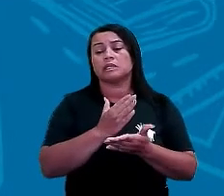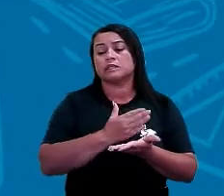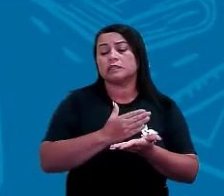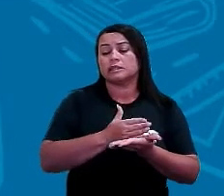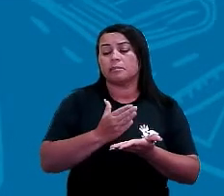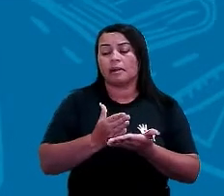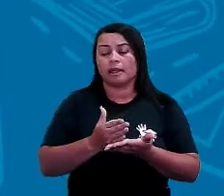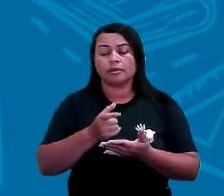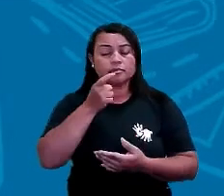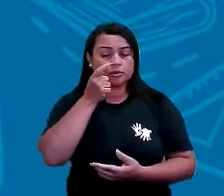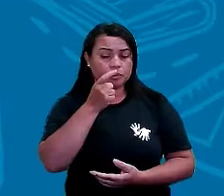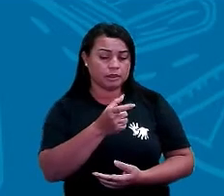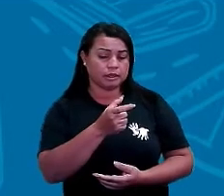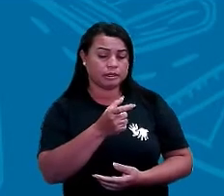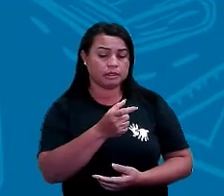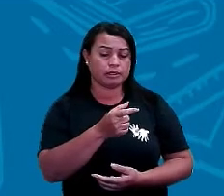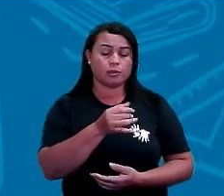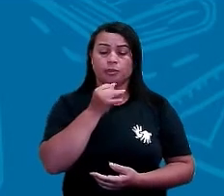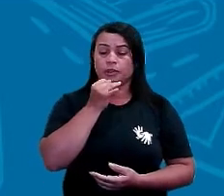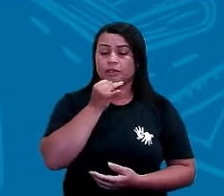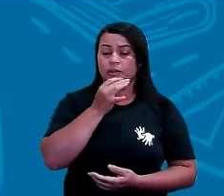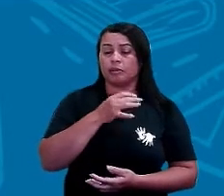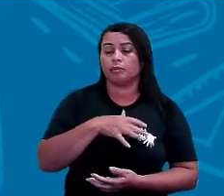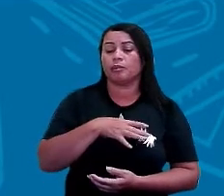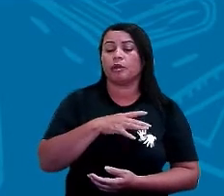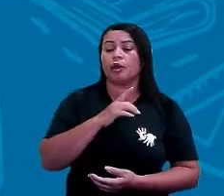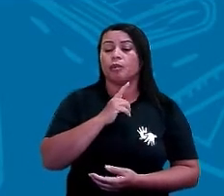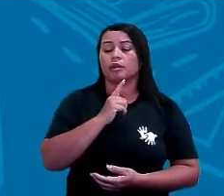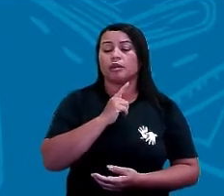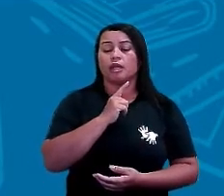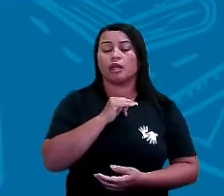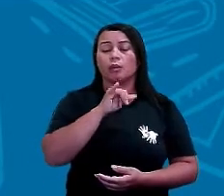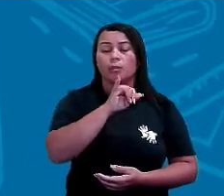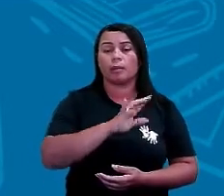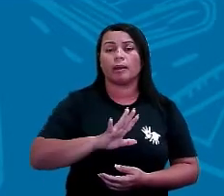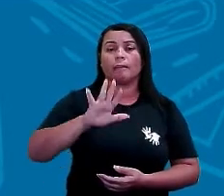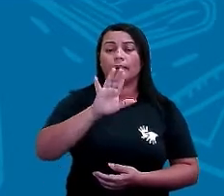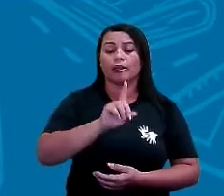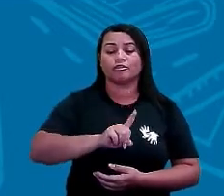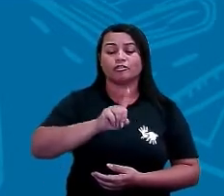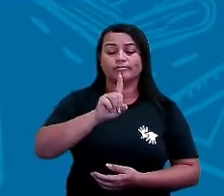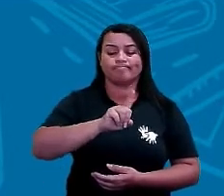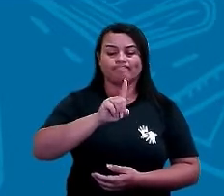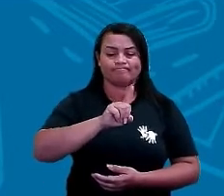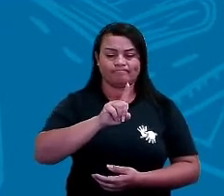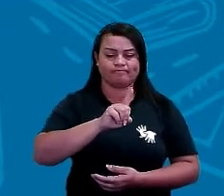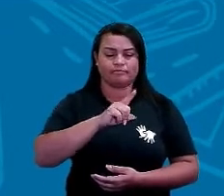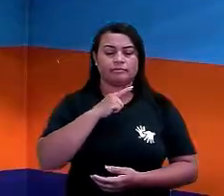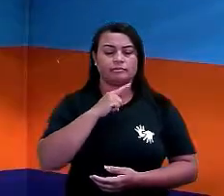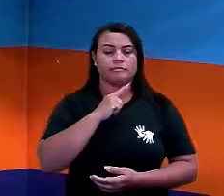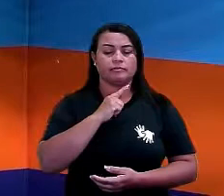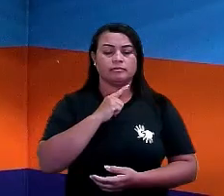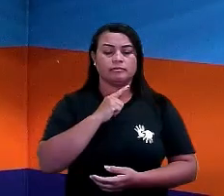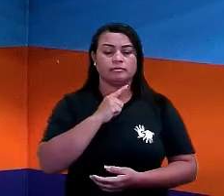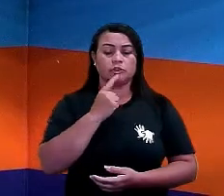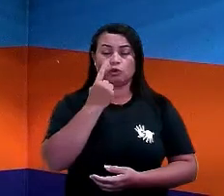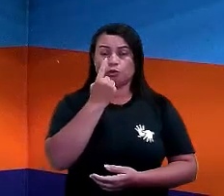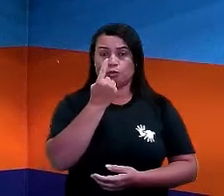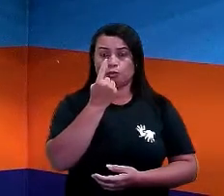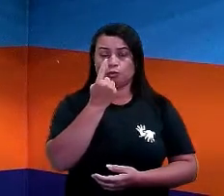nosso interesse. Então, preste atenção. Eu tenho aí na imagem, se você acompanhar comigo, ó, eu tenho um